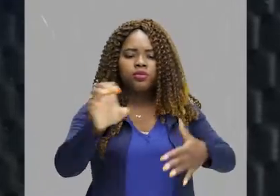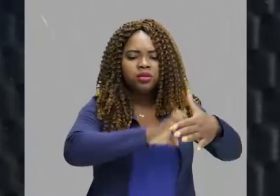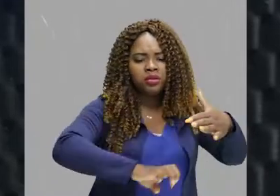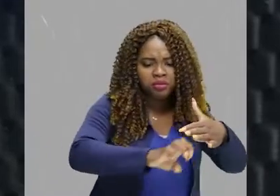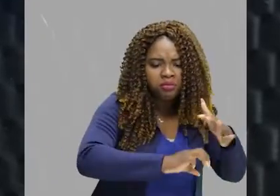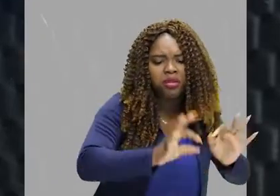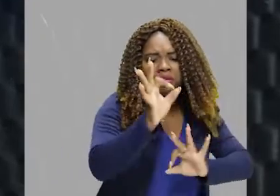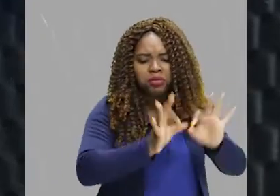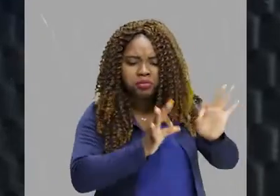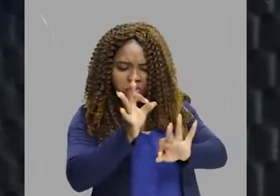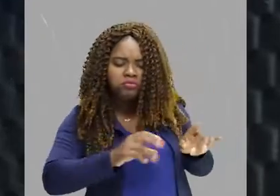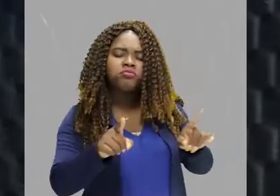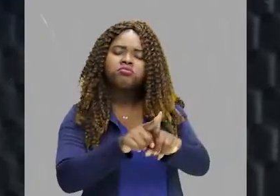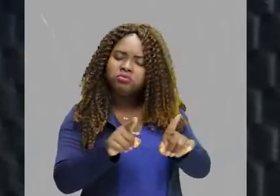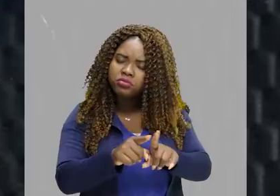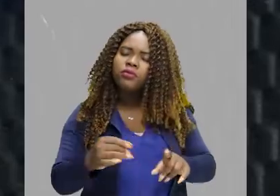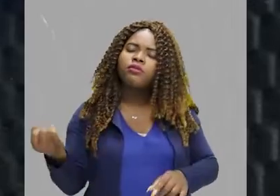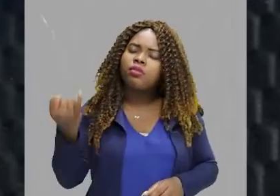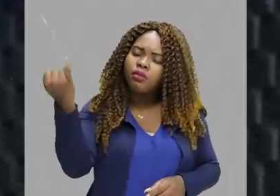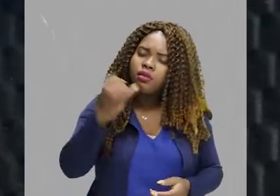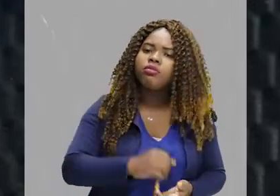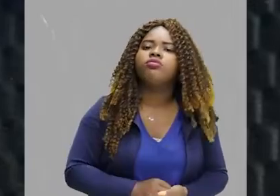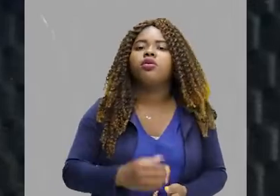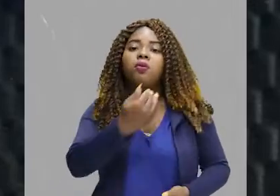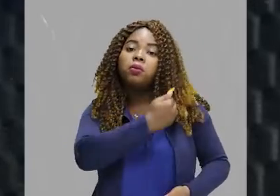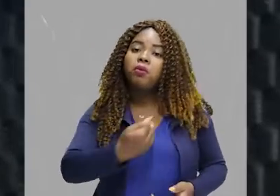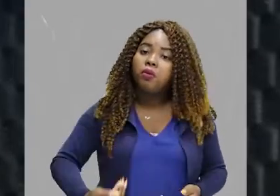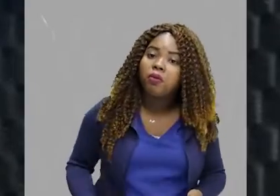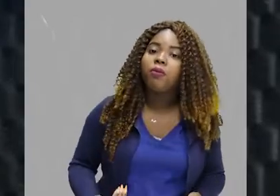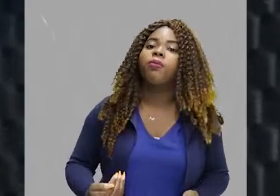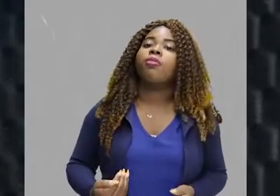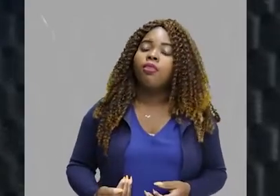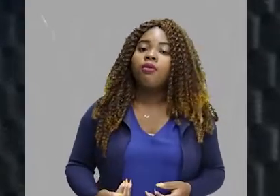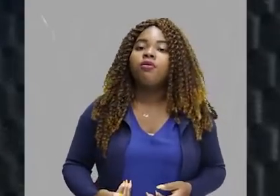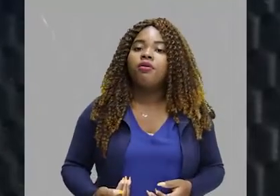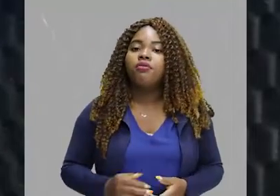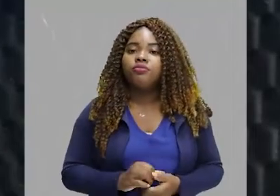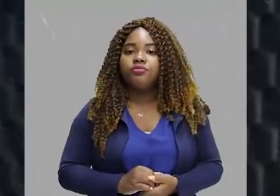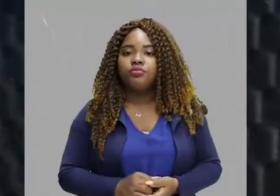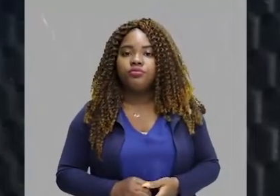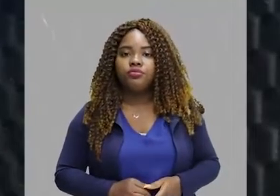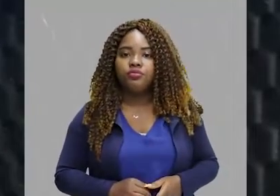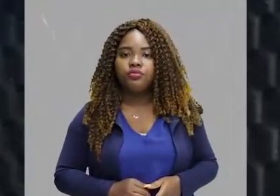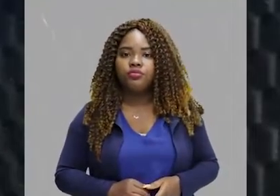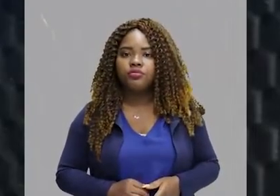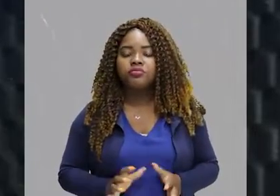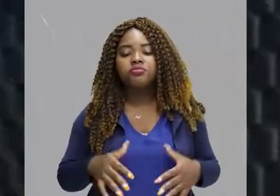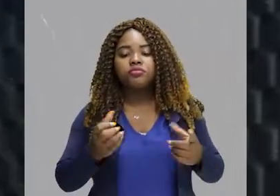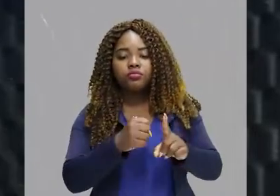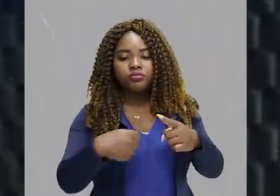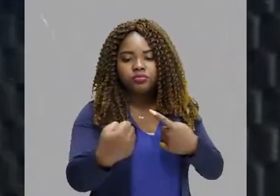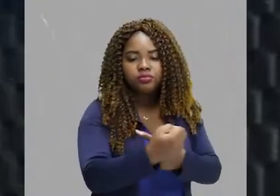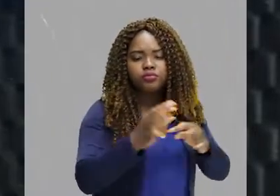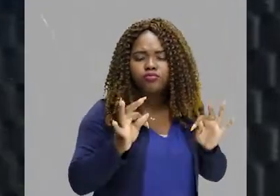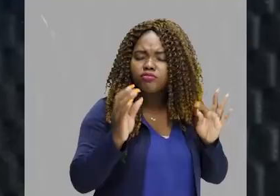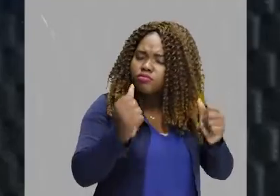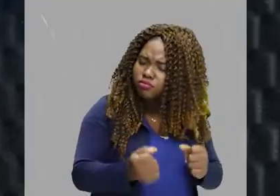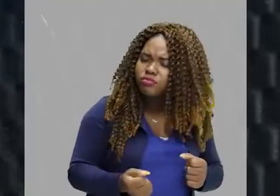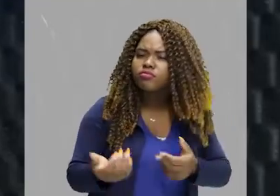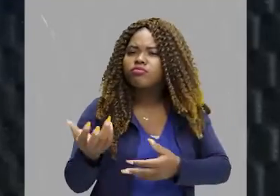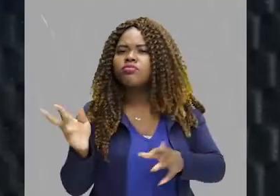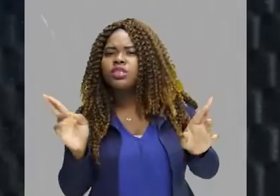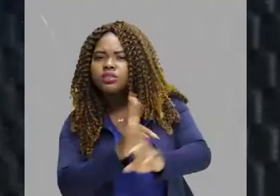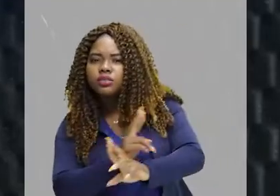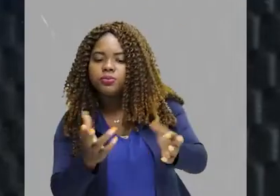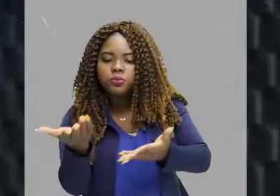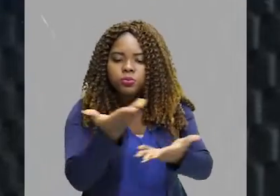né? Companhias importantes, assim também como governos participam de ações nesse sentido. Então a sociedade como um todo pode estar envolvido